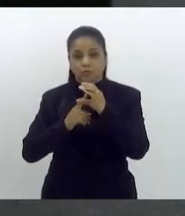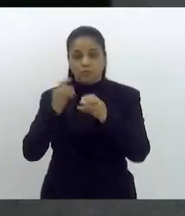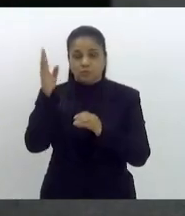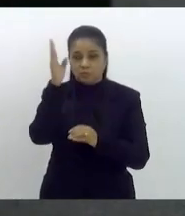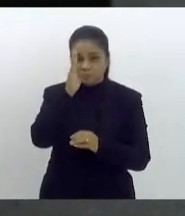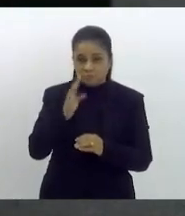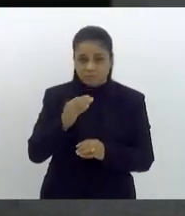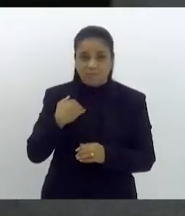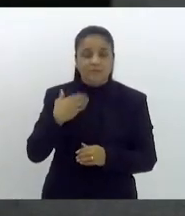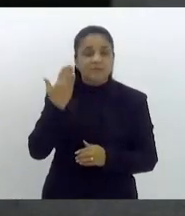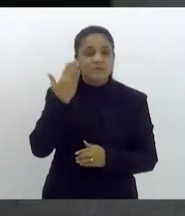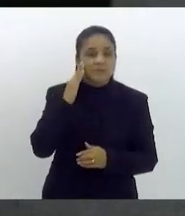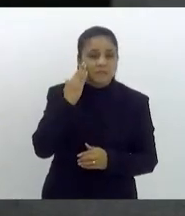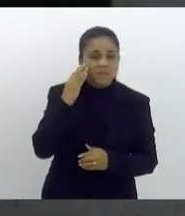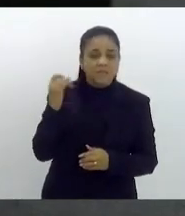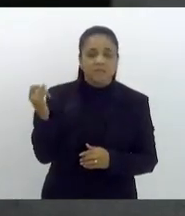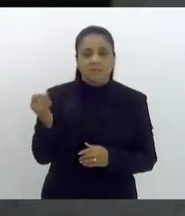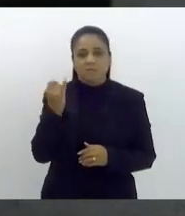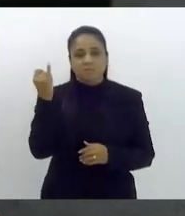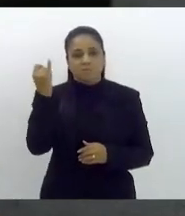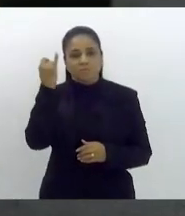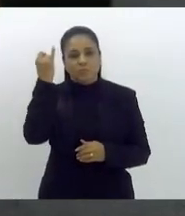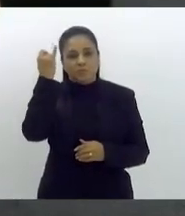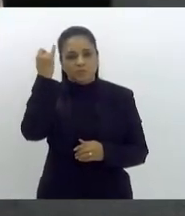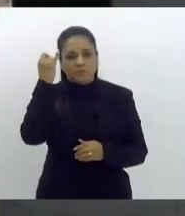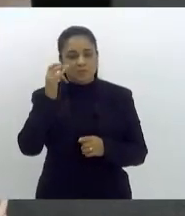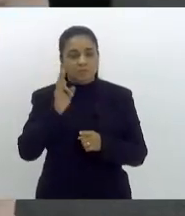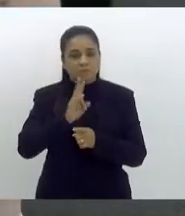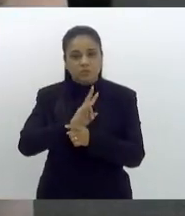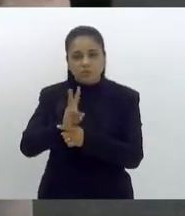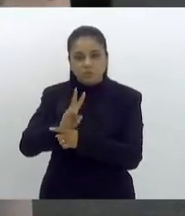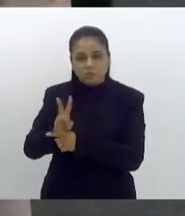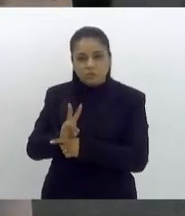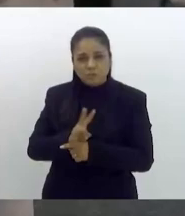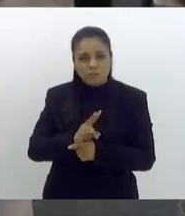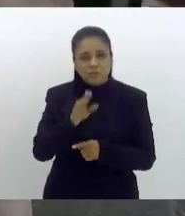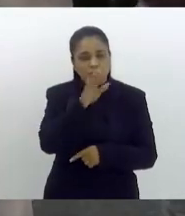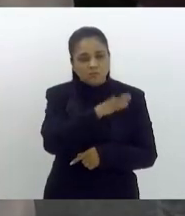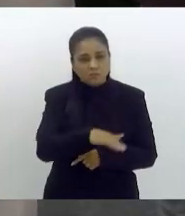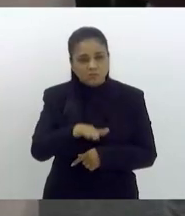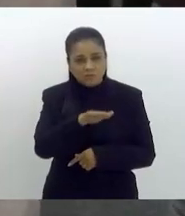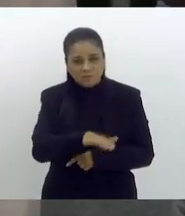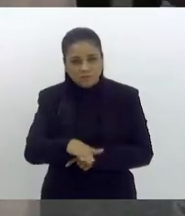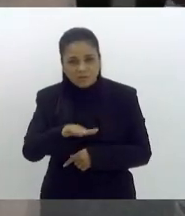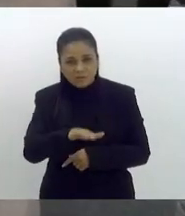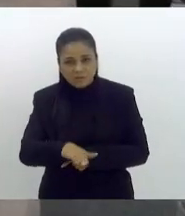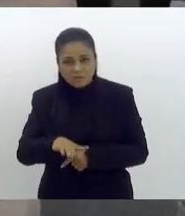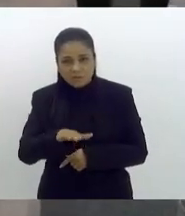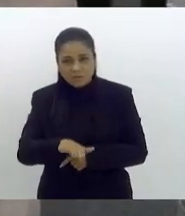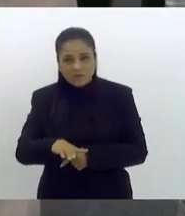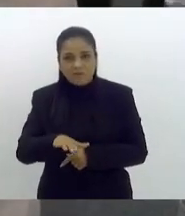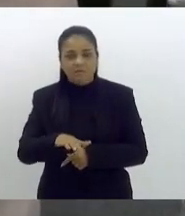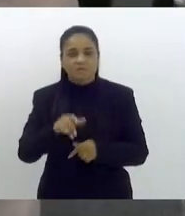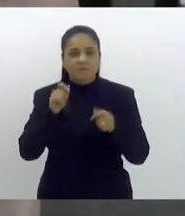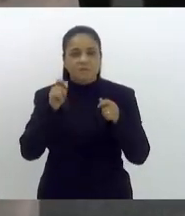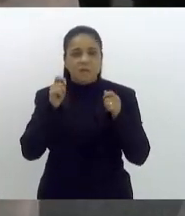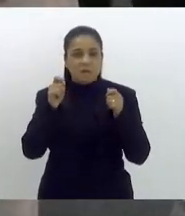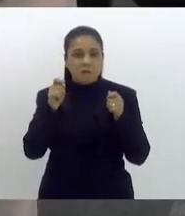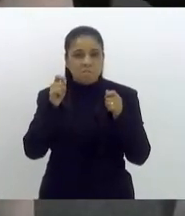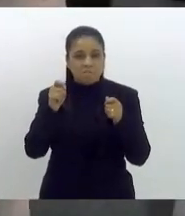entendendo a importância de proteger as crianças dessa campanha